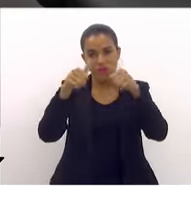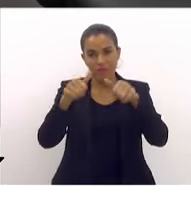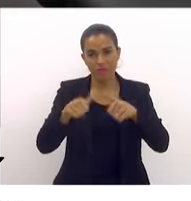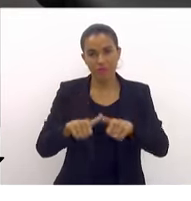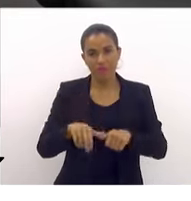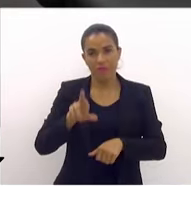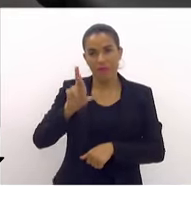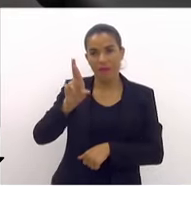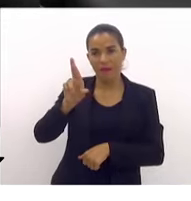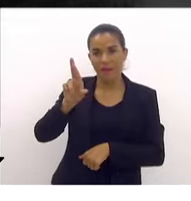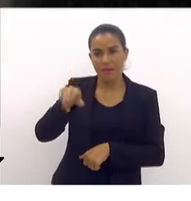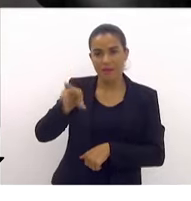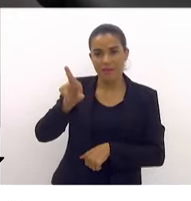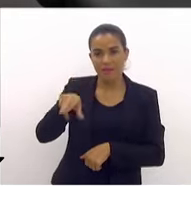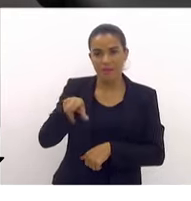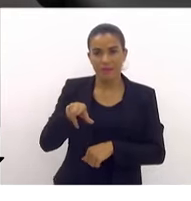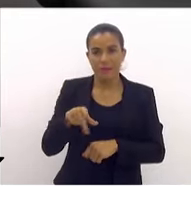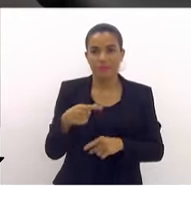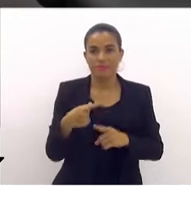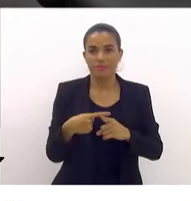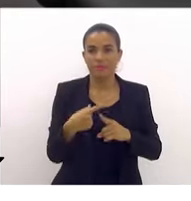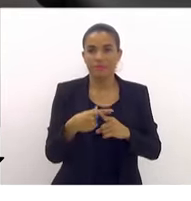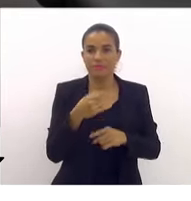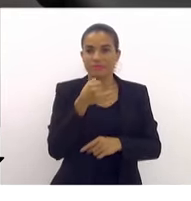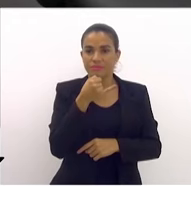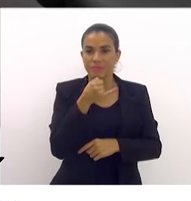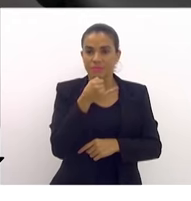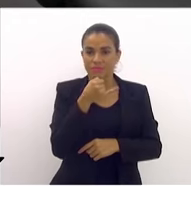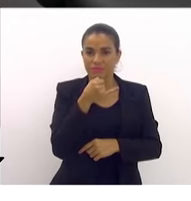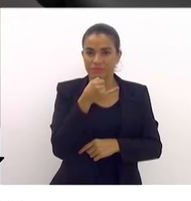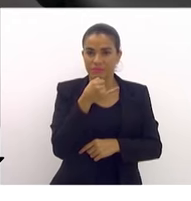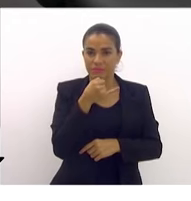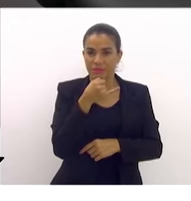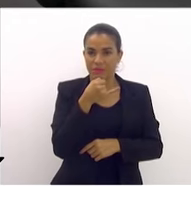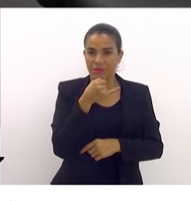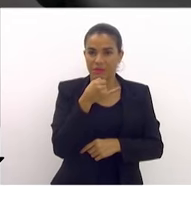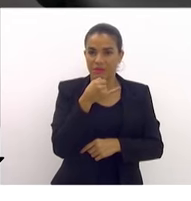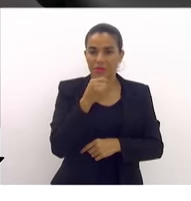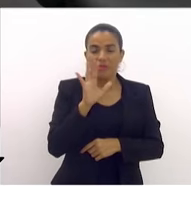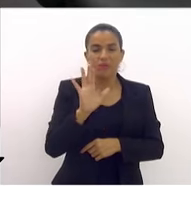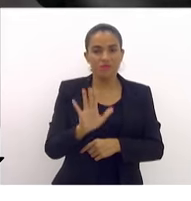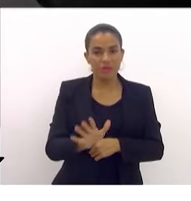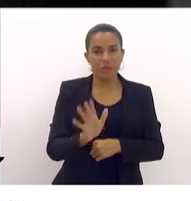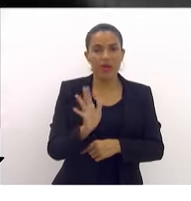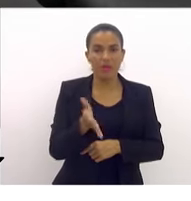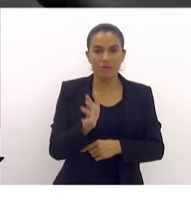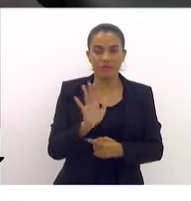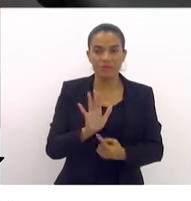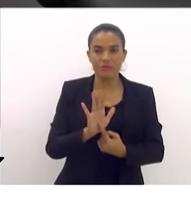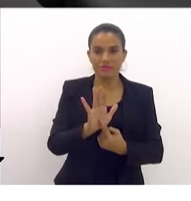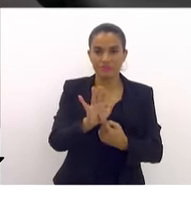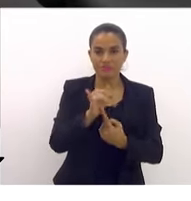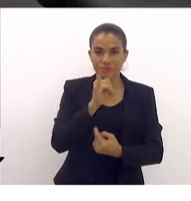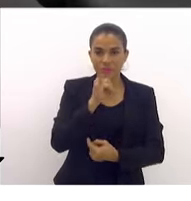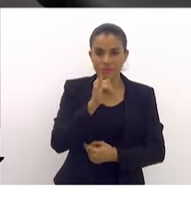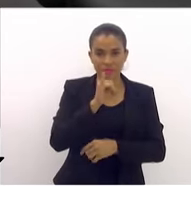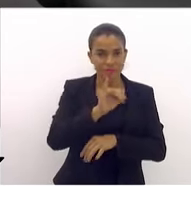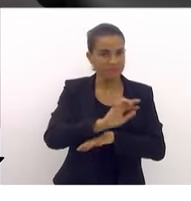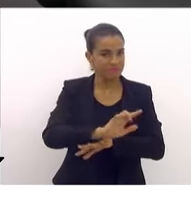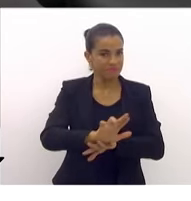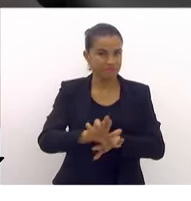ele. Por exemplo, já dei esse exemplo aqui mais de uma vez.